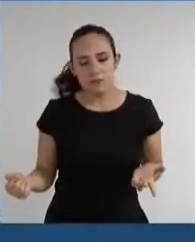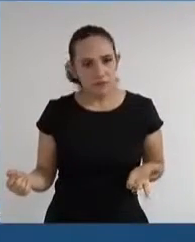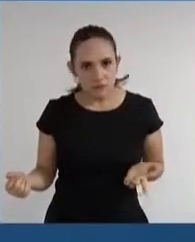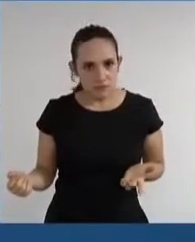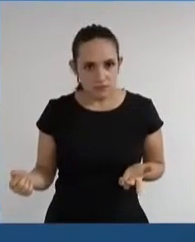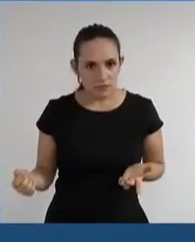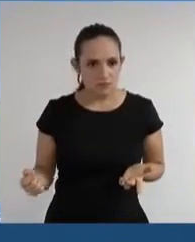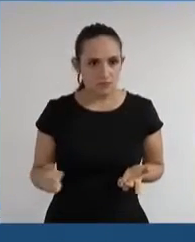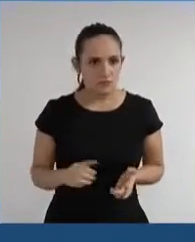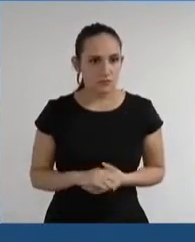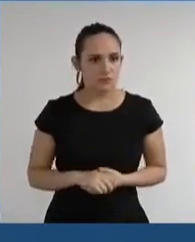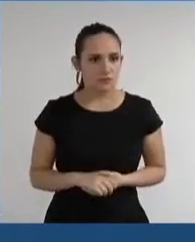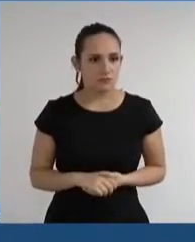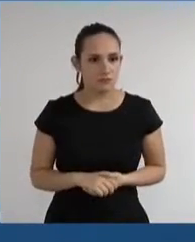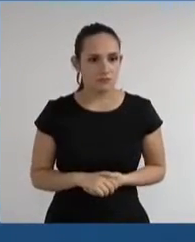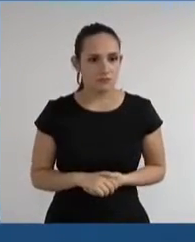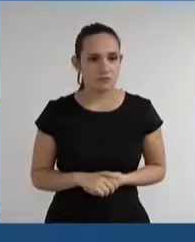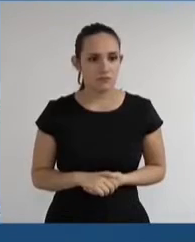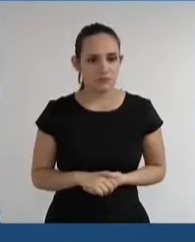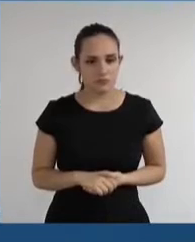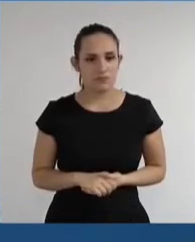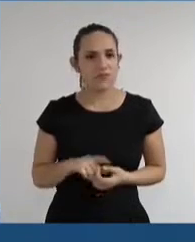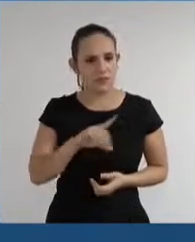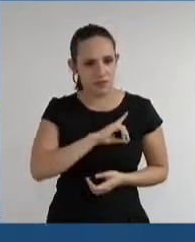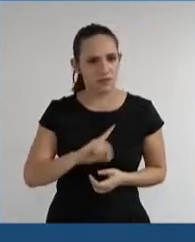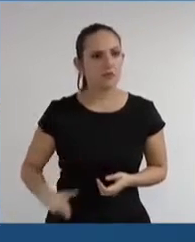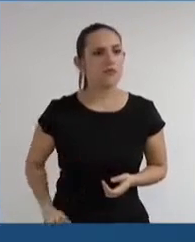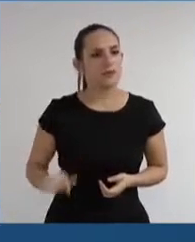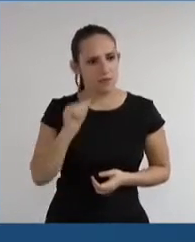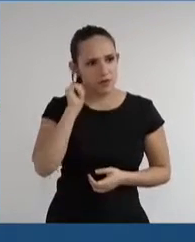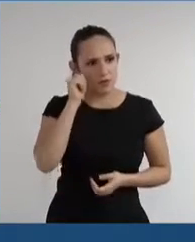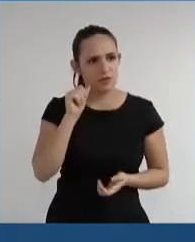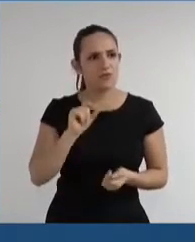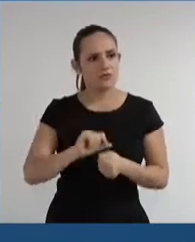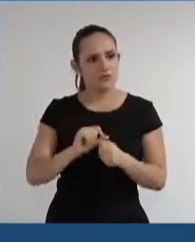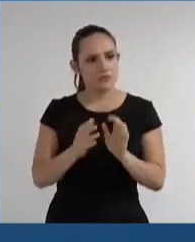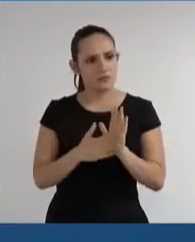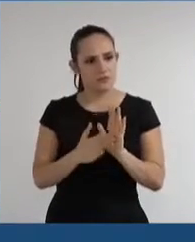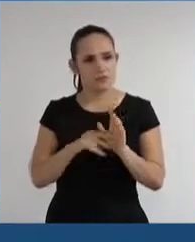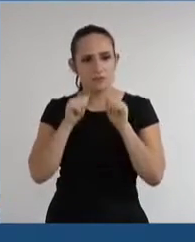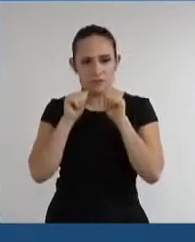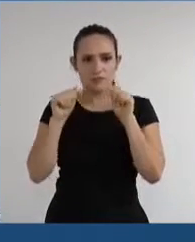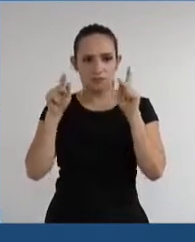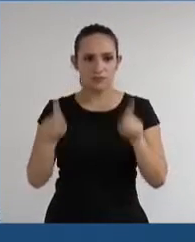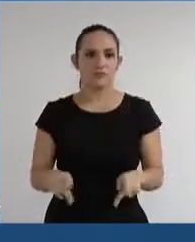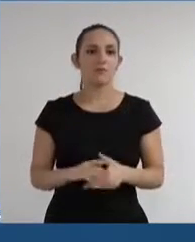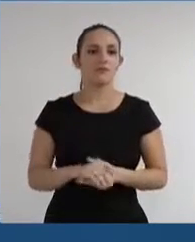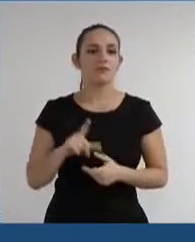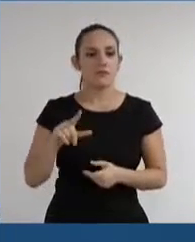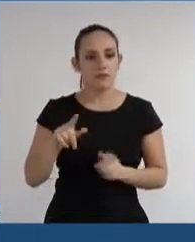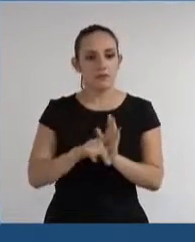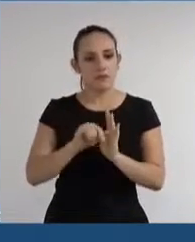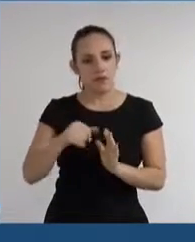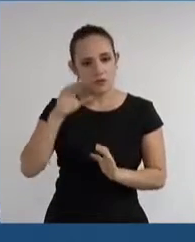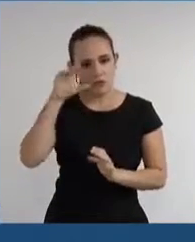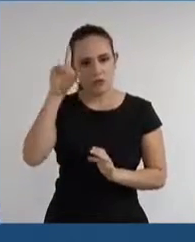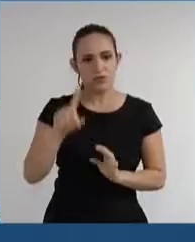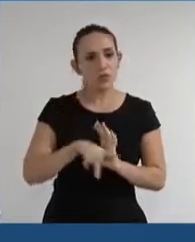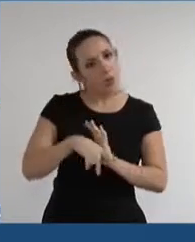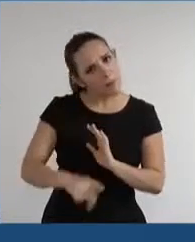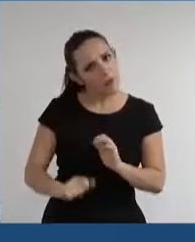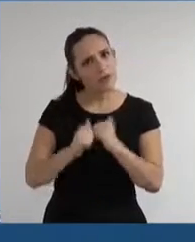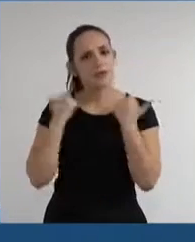deputado Amarildo que colocou isso aqui. Cruz, que foi, não foi? Aqui. Foi a audiência que foi feita sobre o plano diretor aqui na nossa